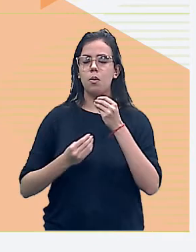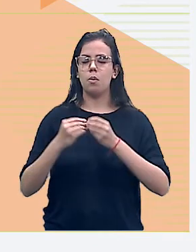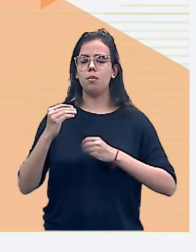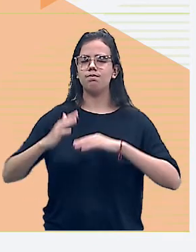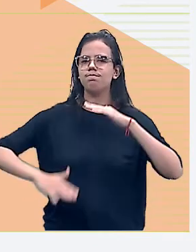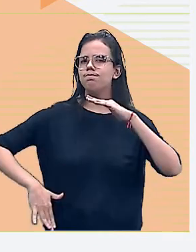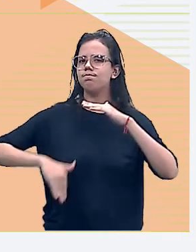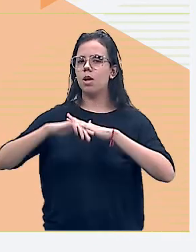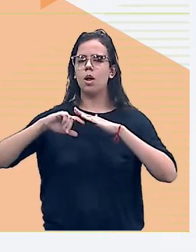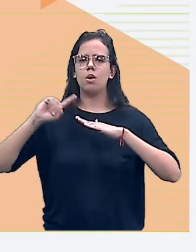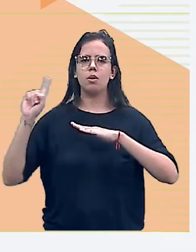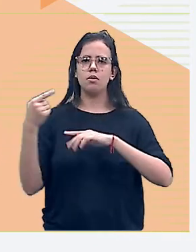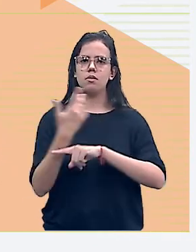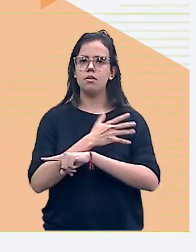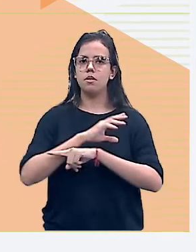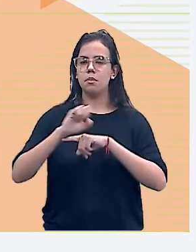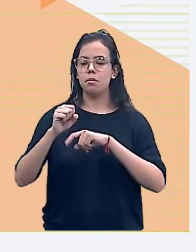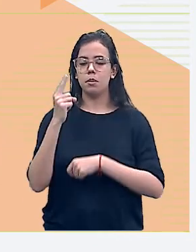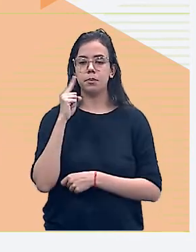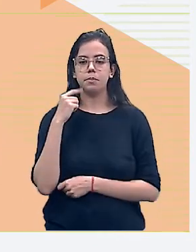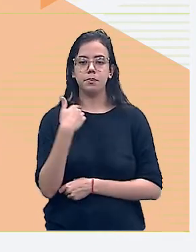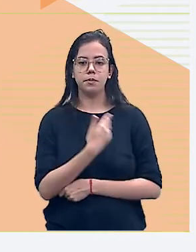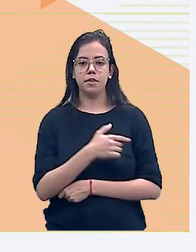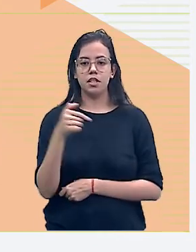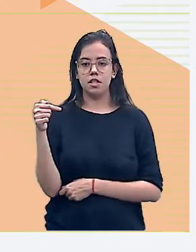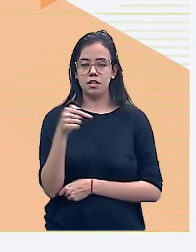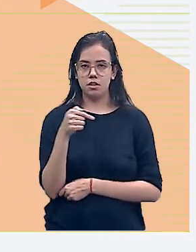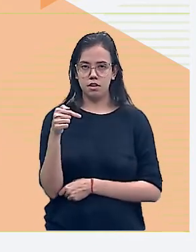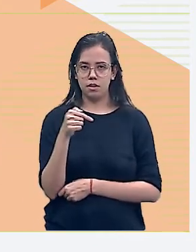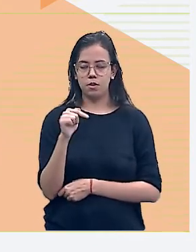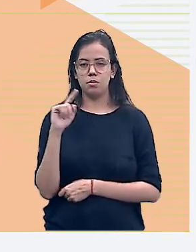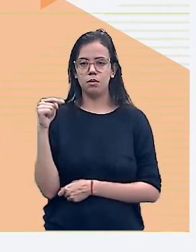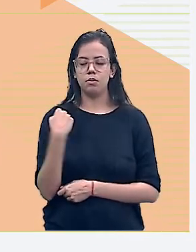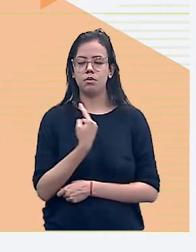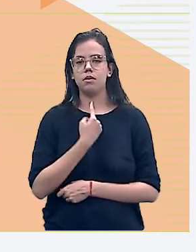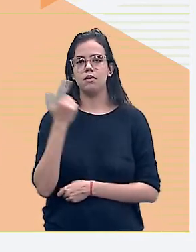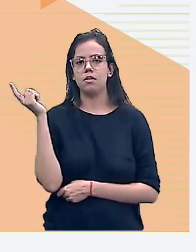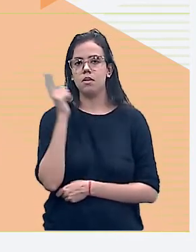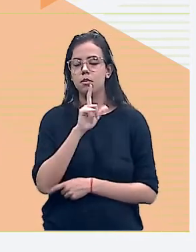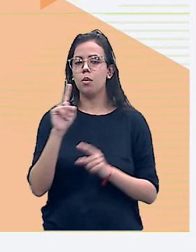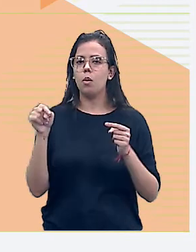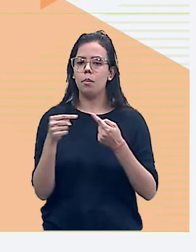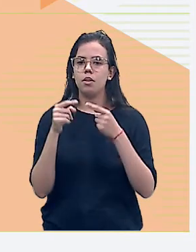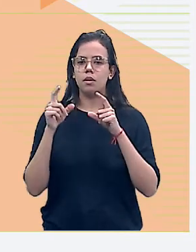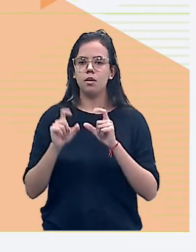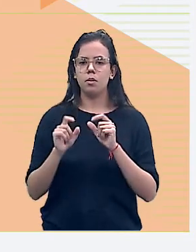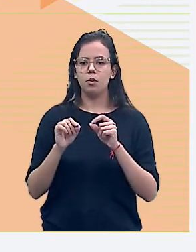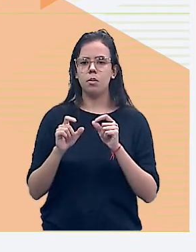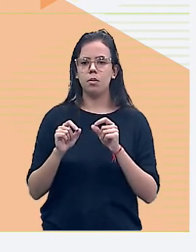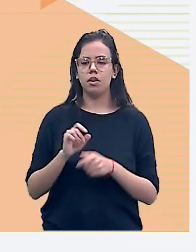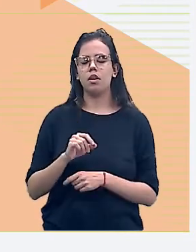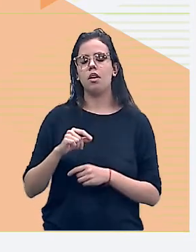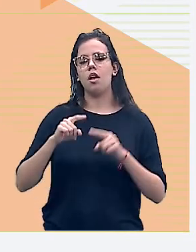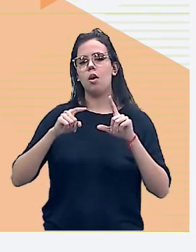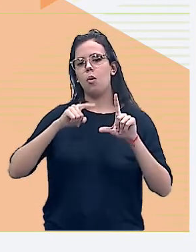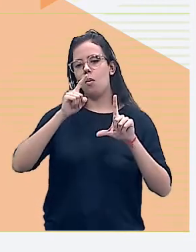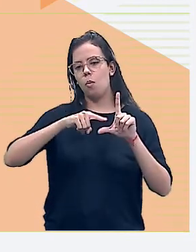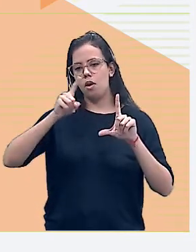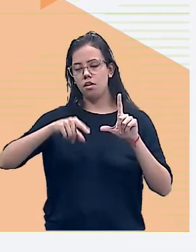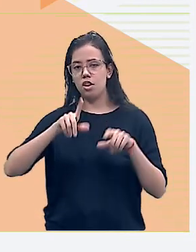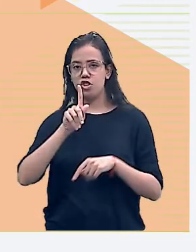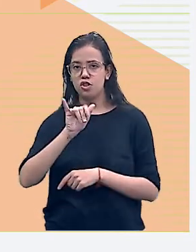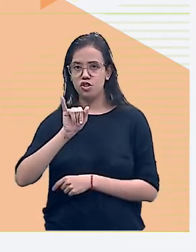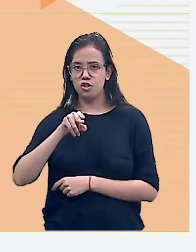altíssimo início nós somos campeões Olha aí sétimo lugar nisso a gente ganha de acordo com com esse Gene de acordo com esse